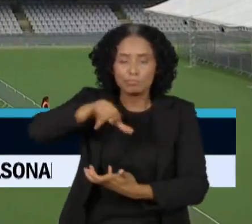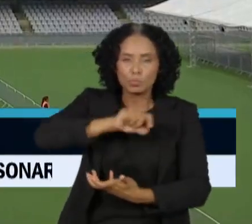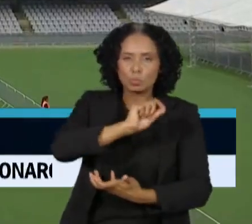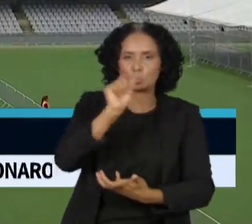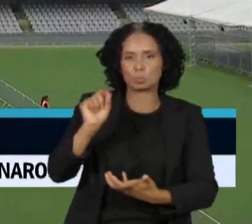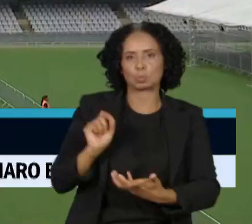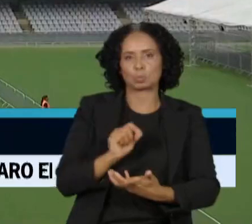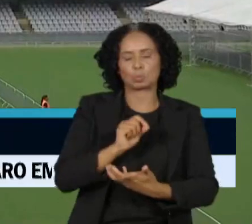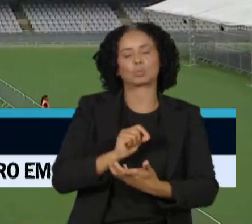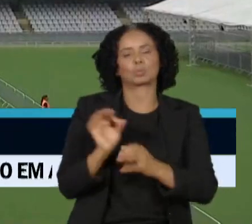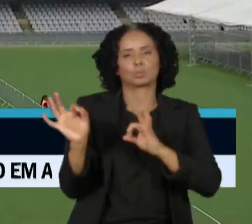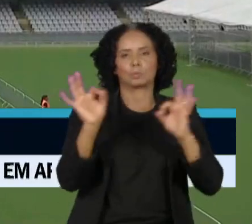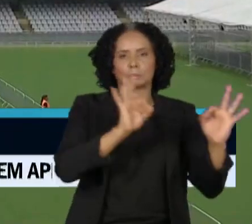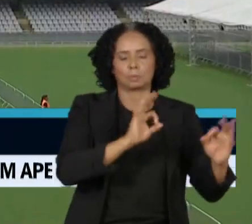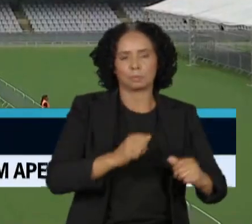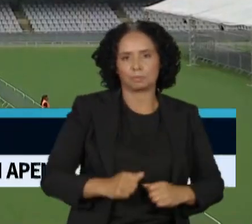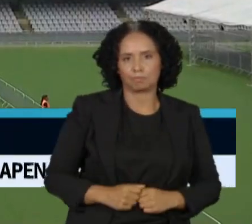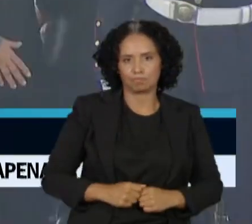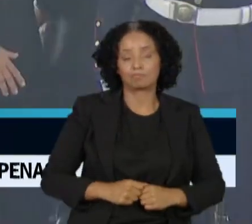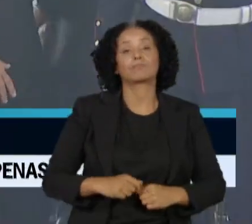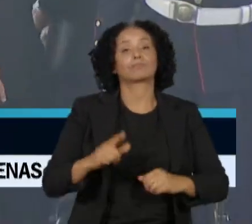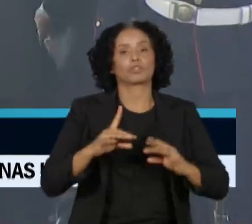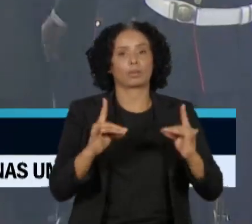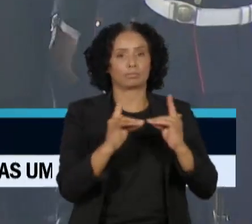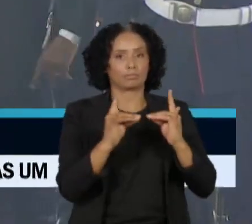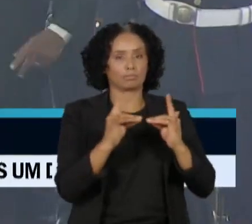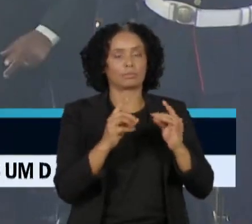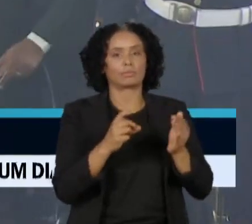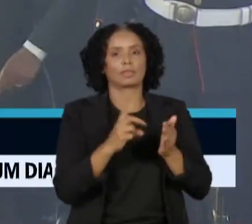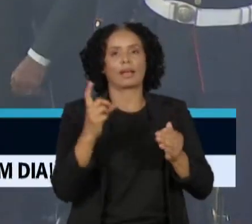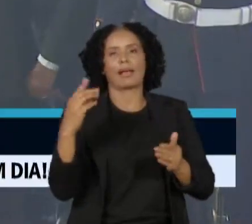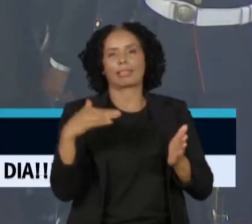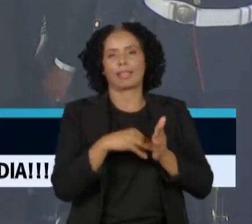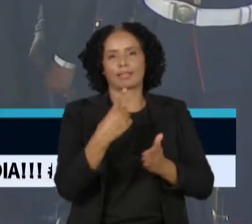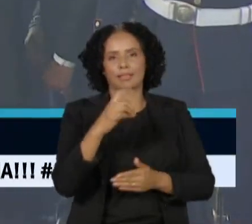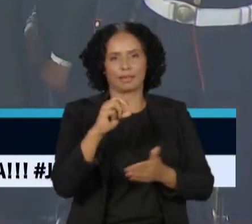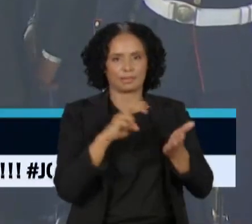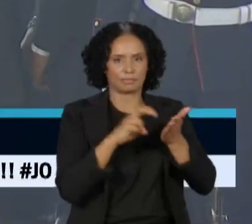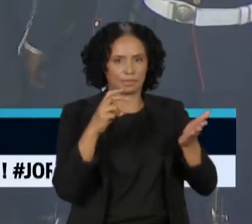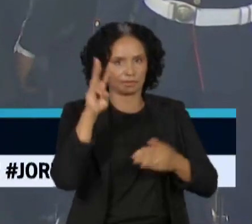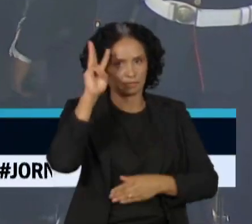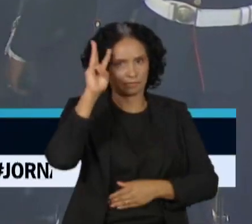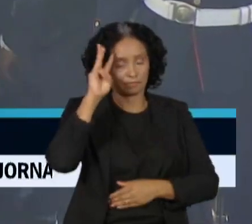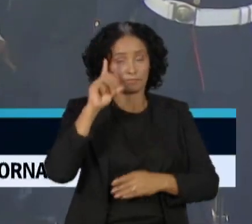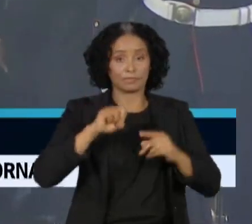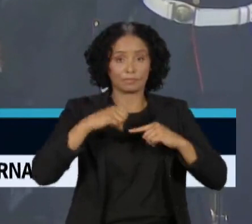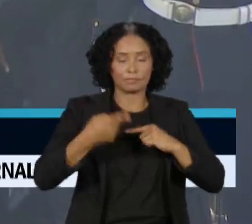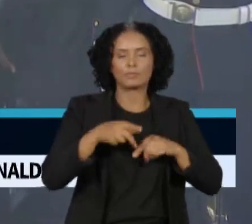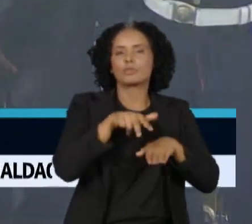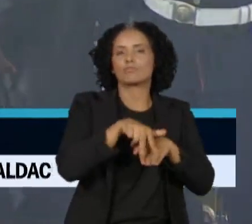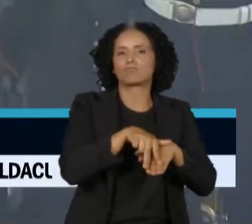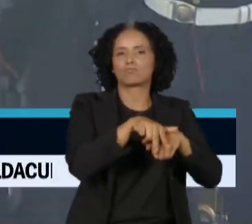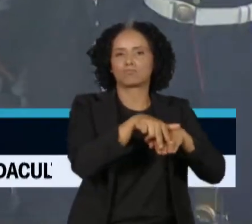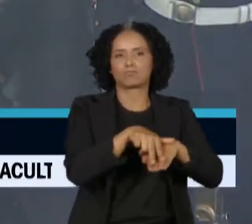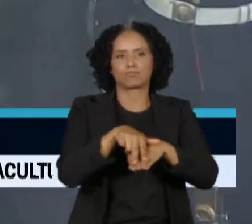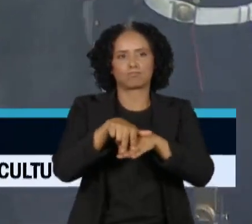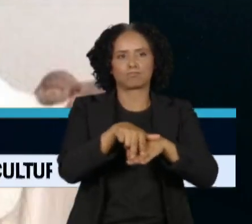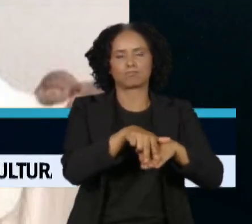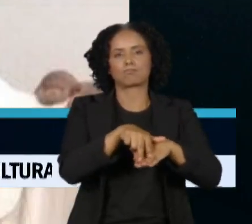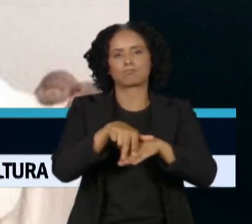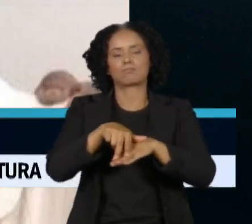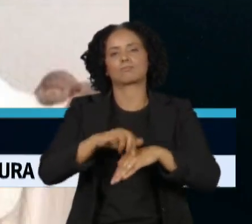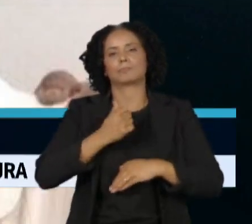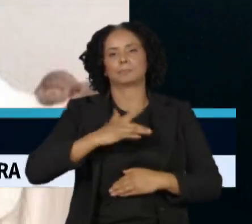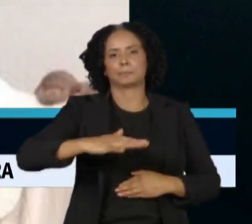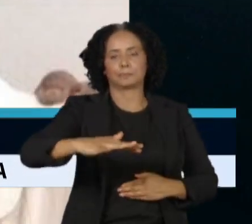deve durar até às 10 da manhã desta terça. Em seguida, o corpo de Pelé será conduzido em um cortejo pelas ruas de Santos.